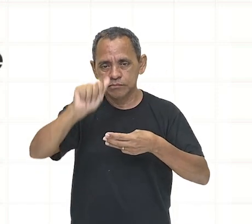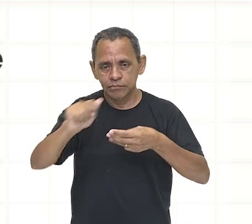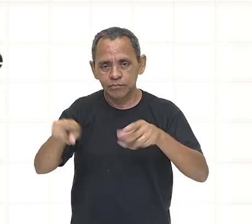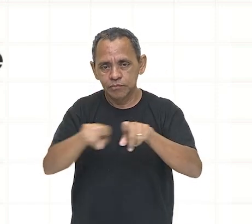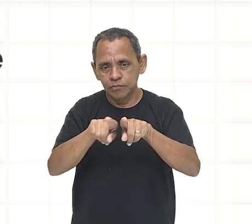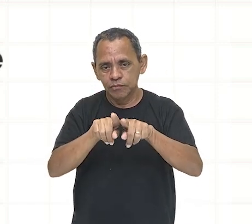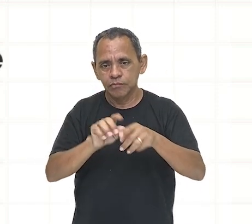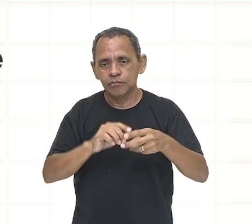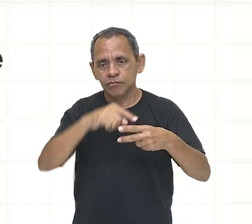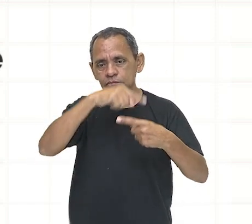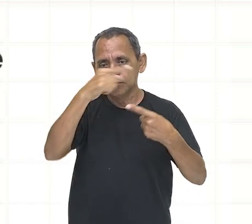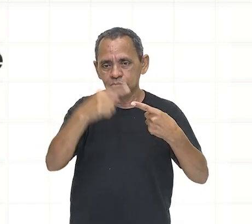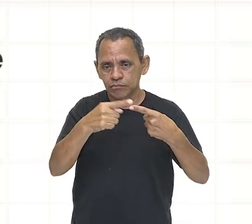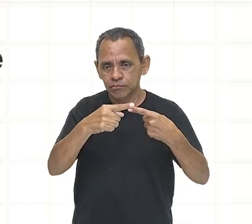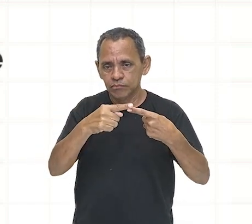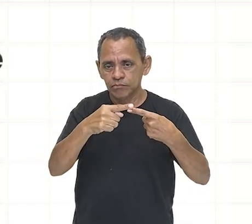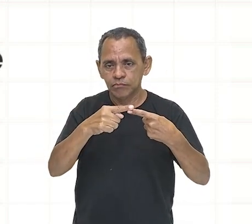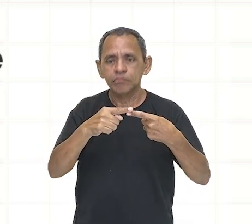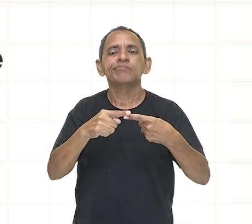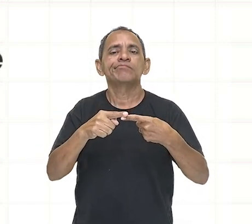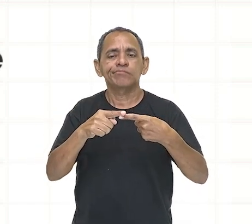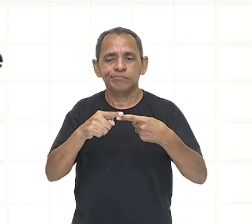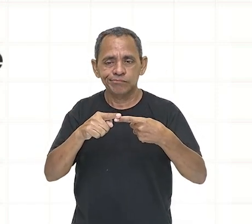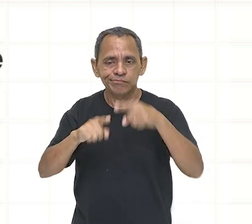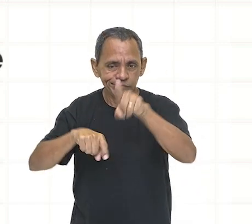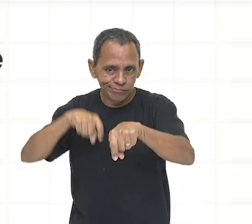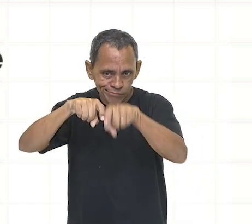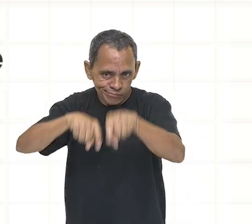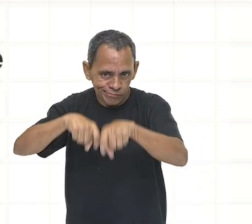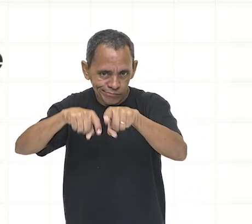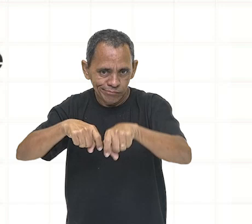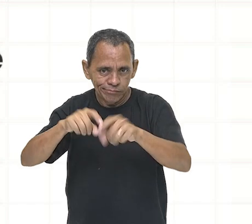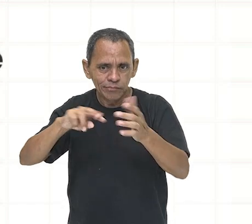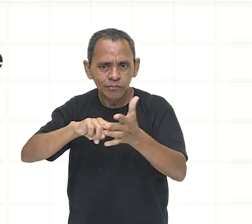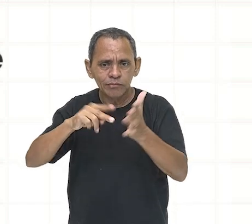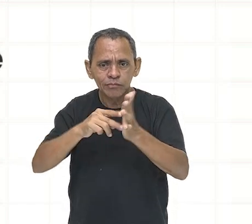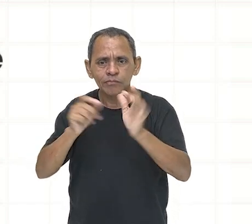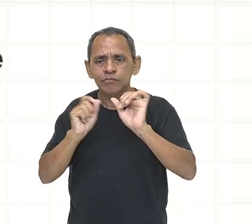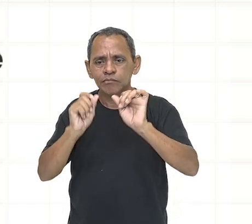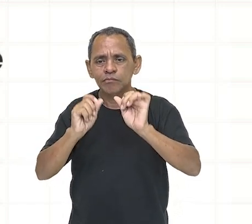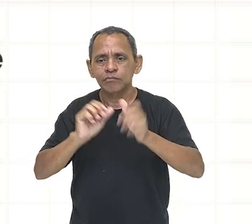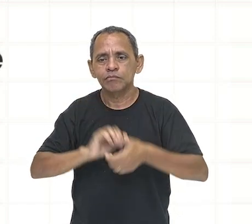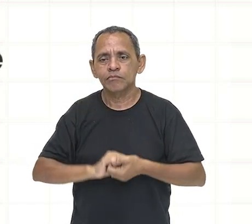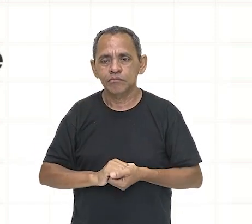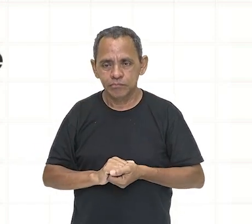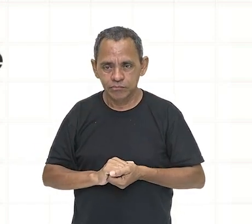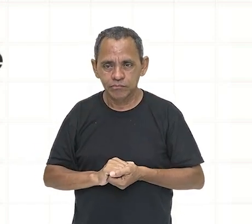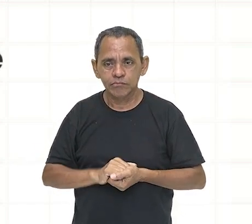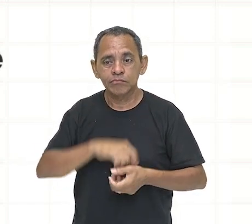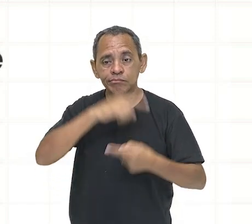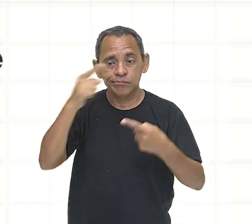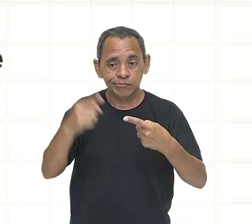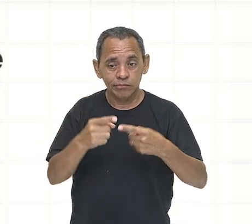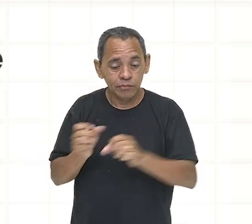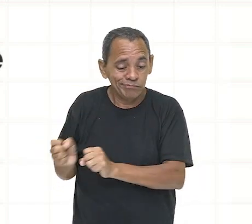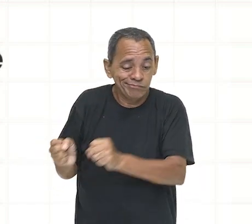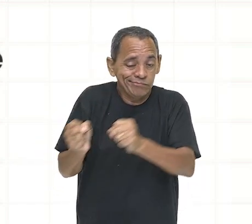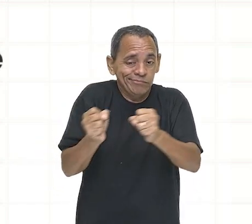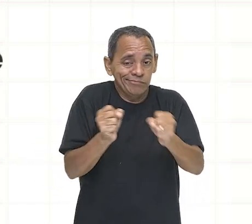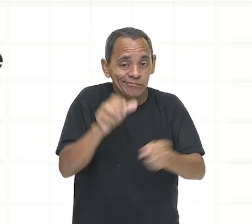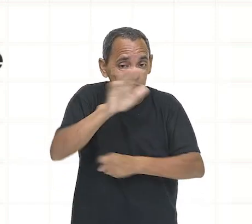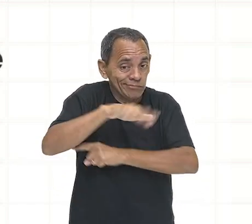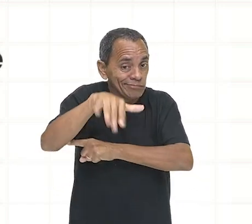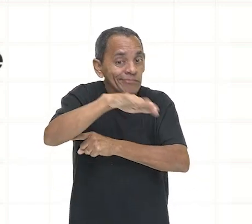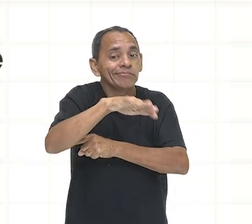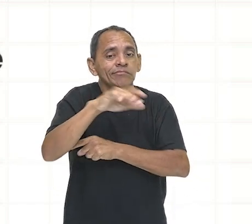Ásia, a agricultura significa para o setor primário uma grande potência daquela região